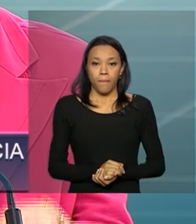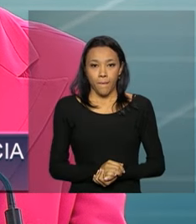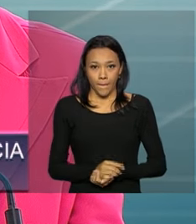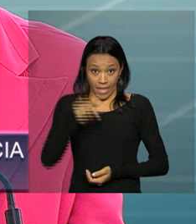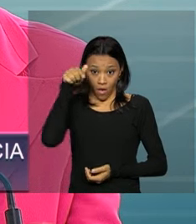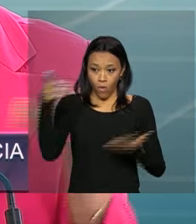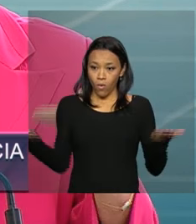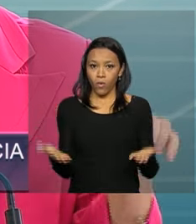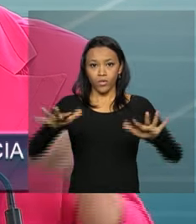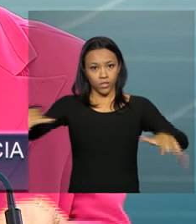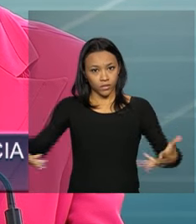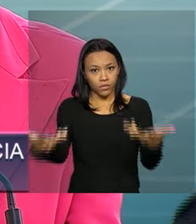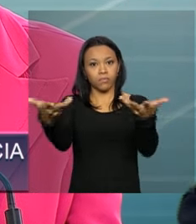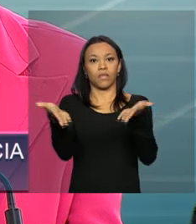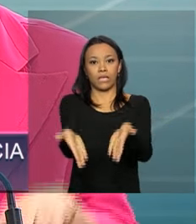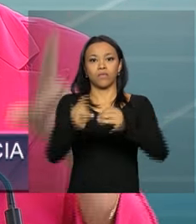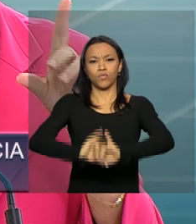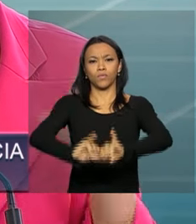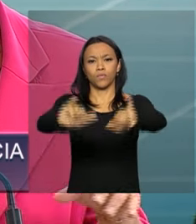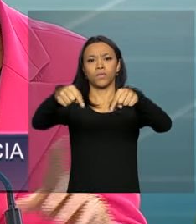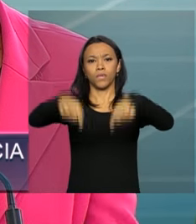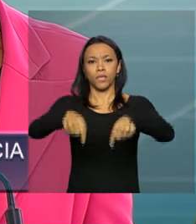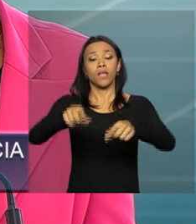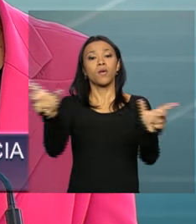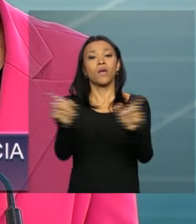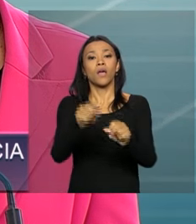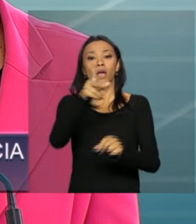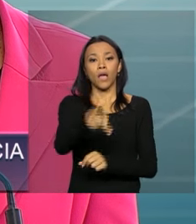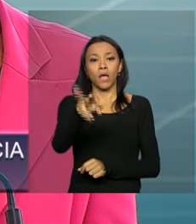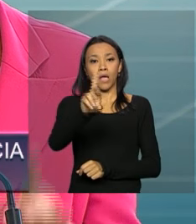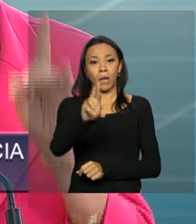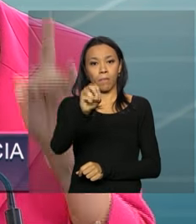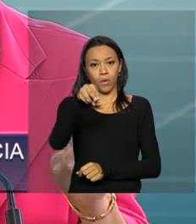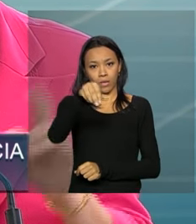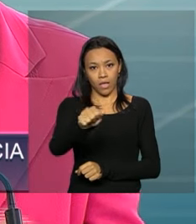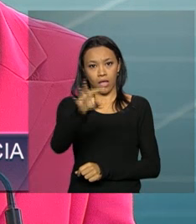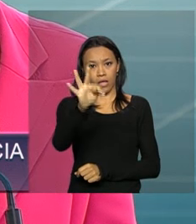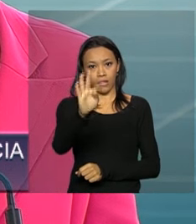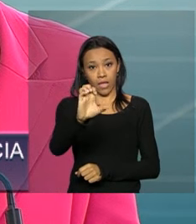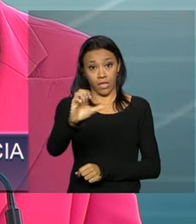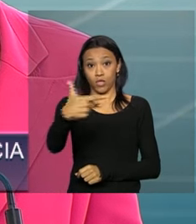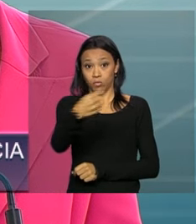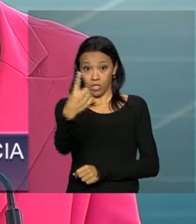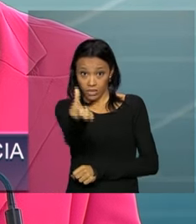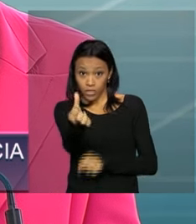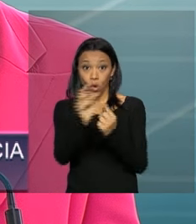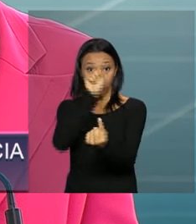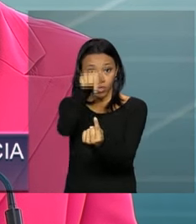Essa cerimônia, este fato que é o Pronatec 2016 tem como meta 2